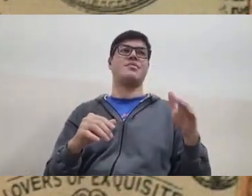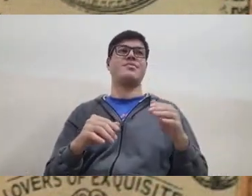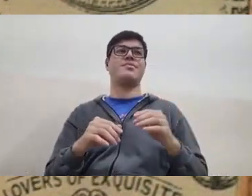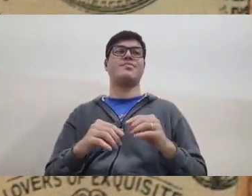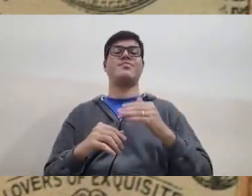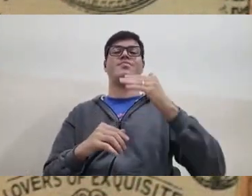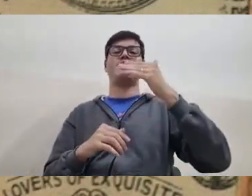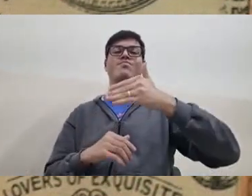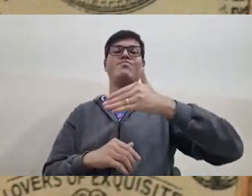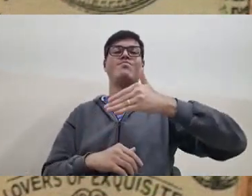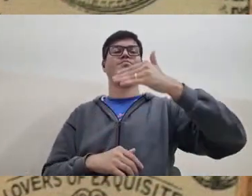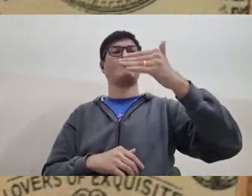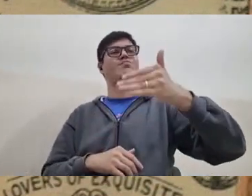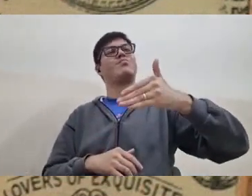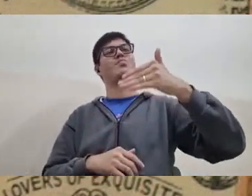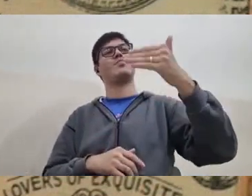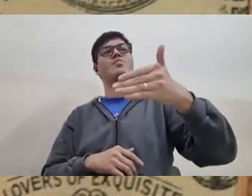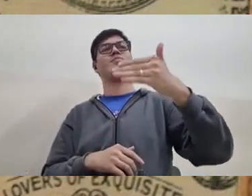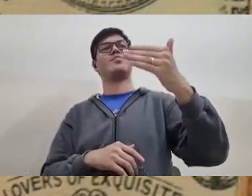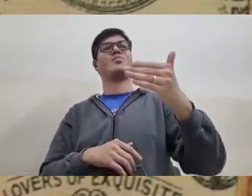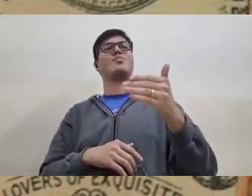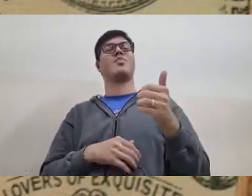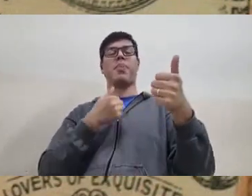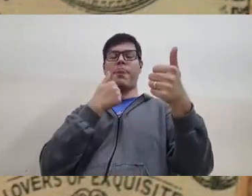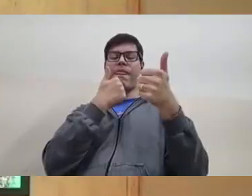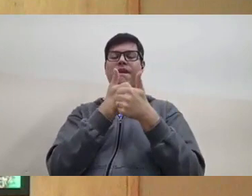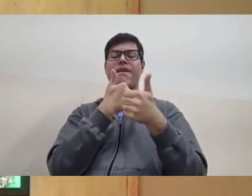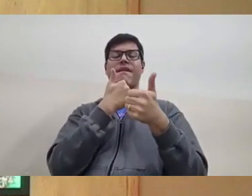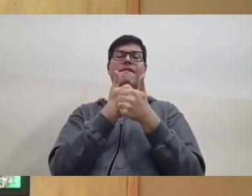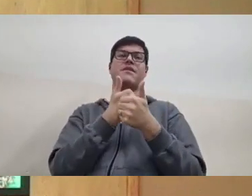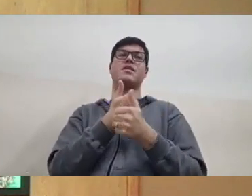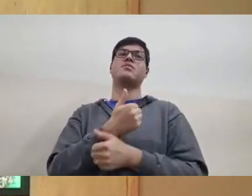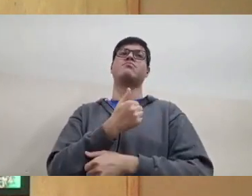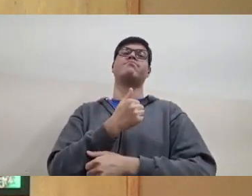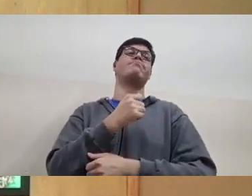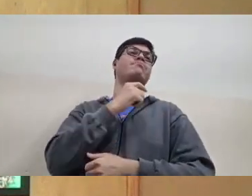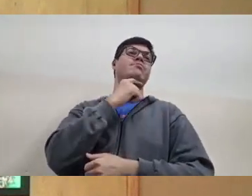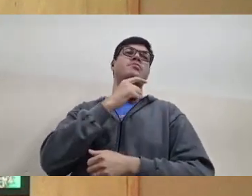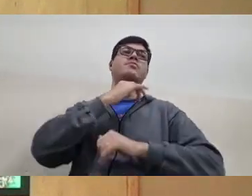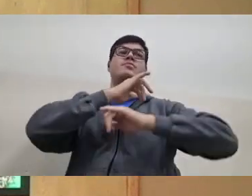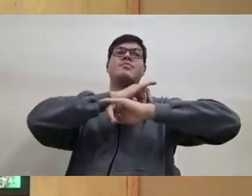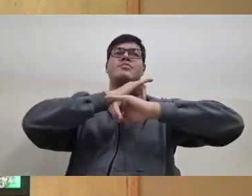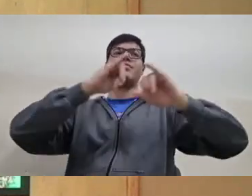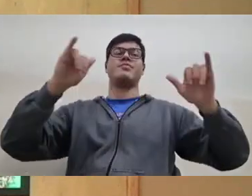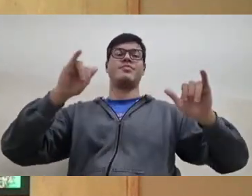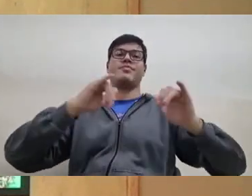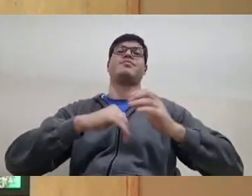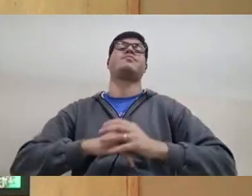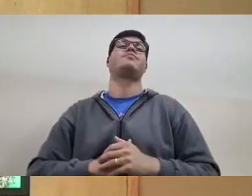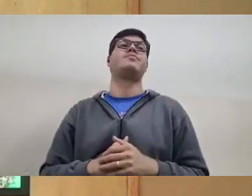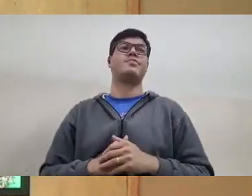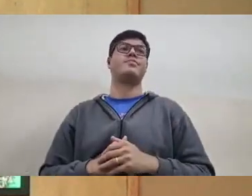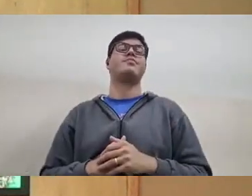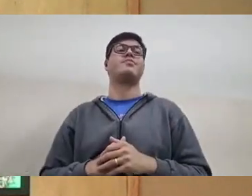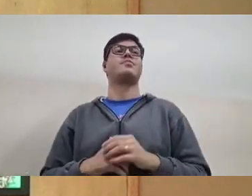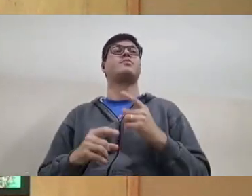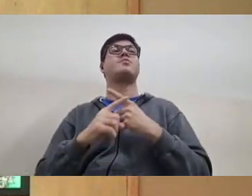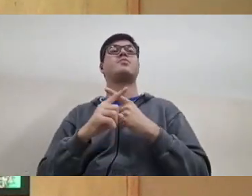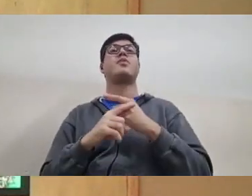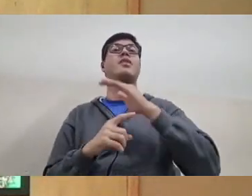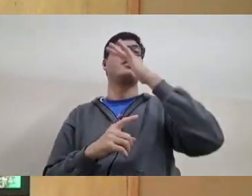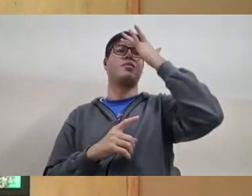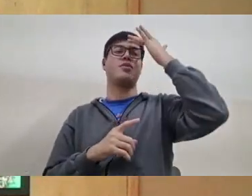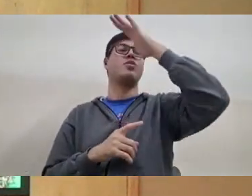que logo depois de Dia dos Namorados fica muito perto muito perto não dá para você fazer propaganda necessária esse e-mail